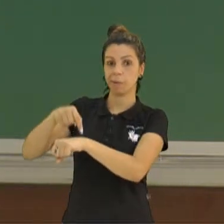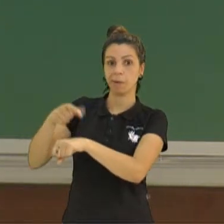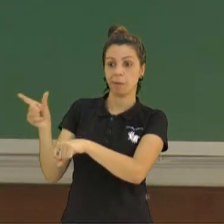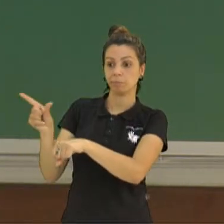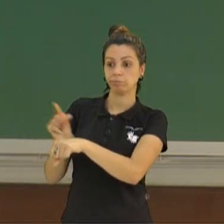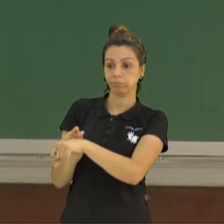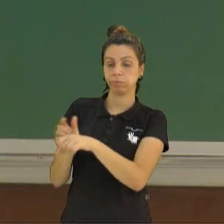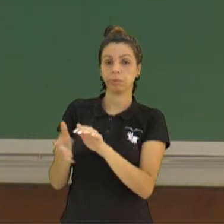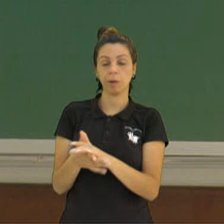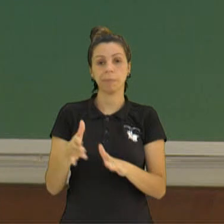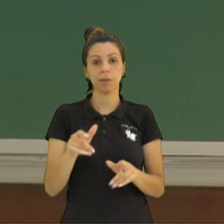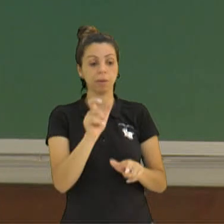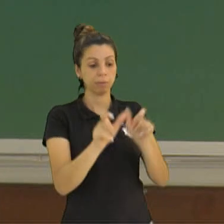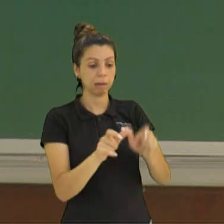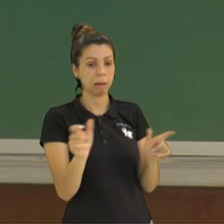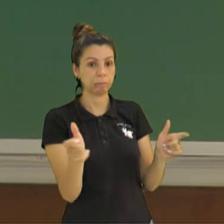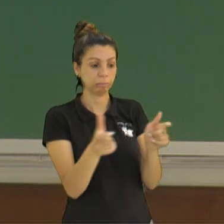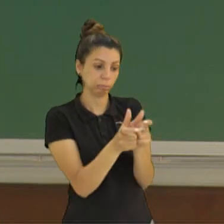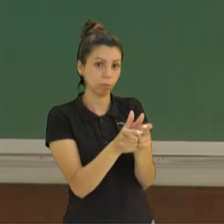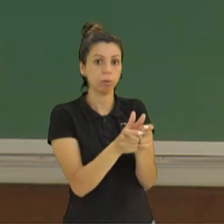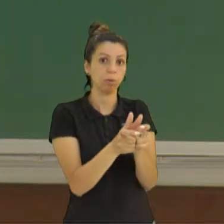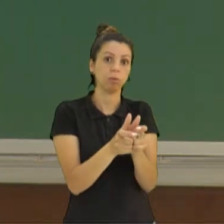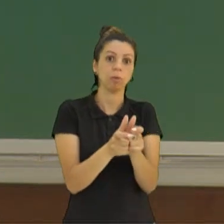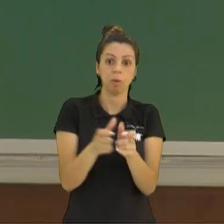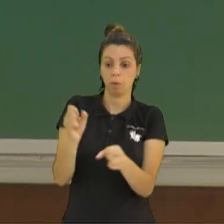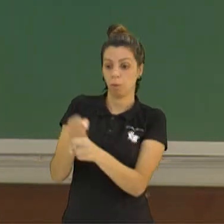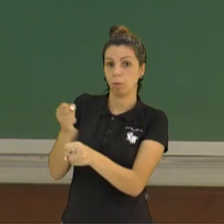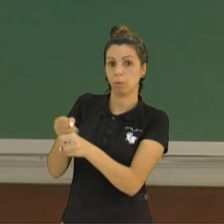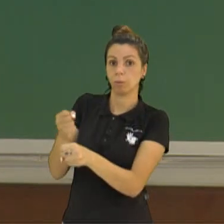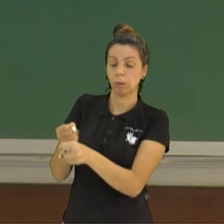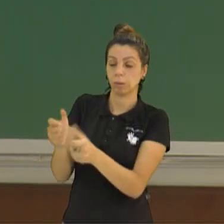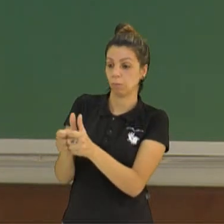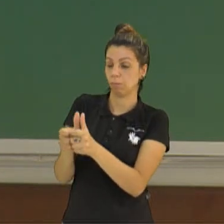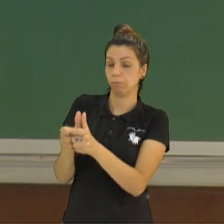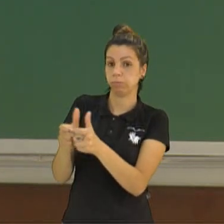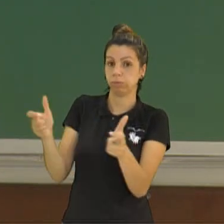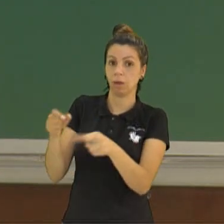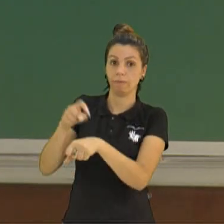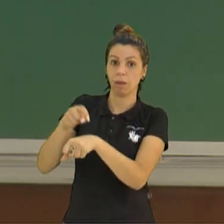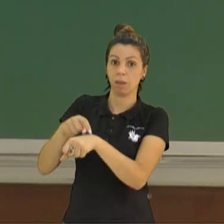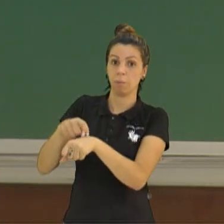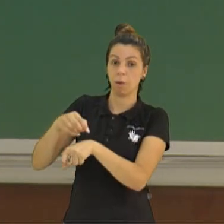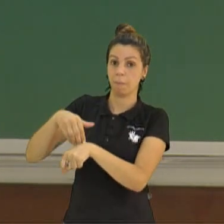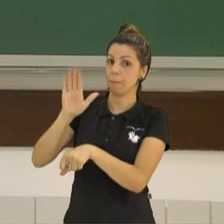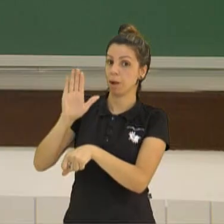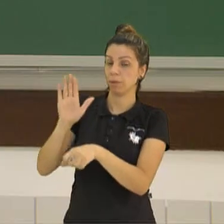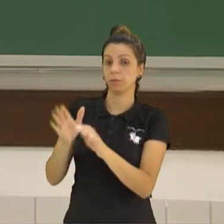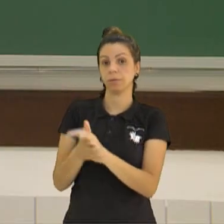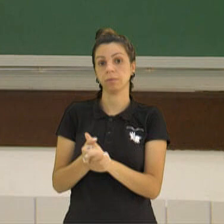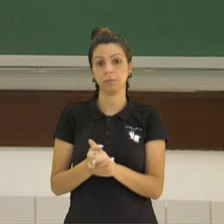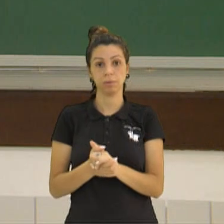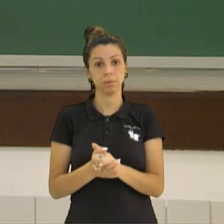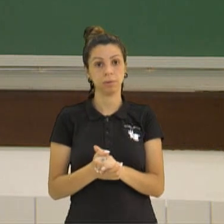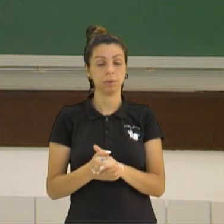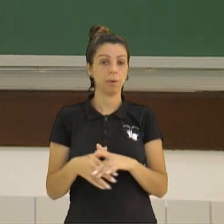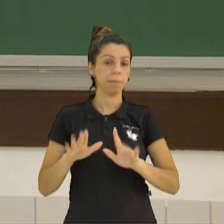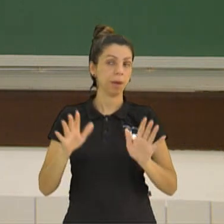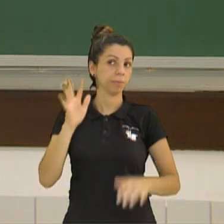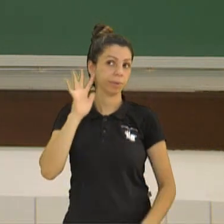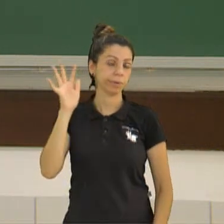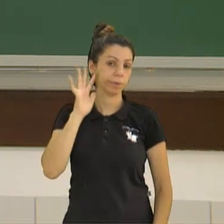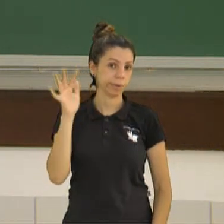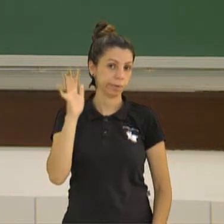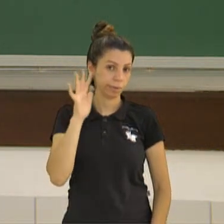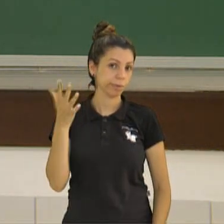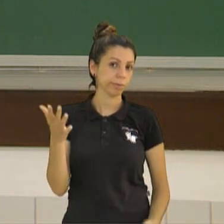tem menos gente para fazer o mesmo serviço. Considerando que todo mundo trabalha igual, o que na prática não é absolutamente verdade. Mas a gente tem que ter essa